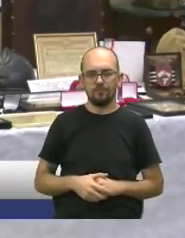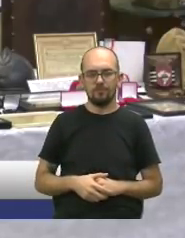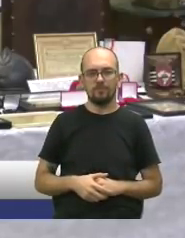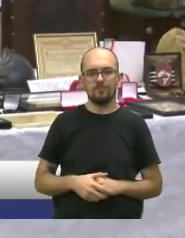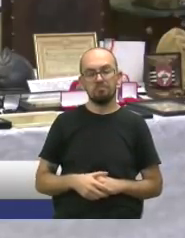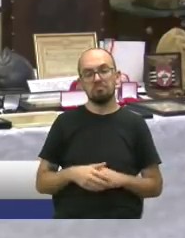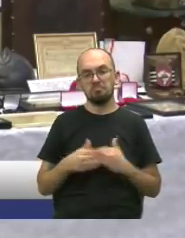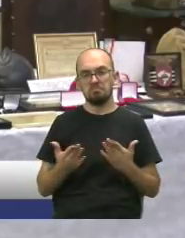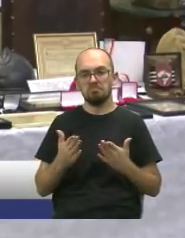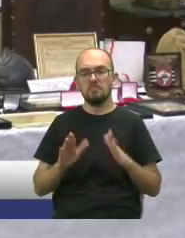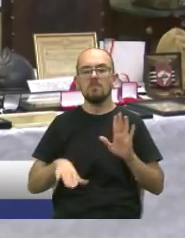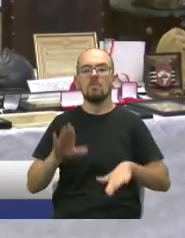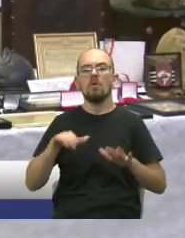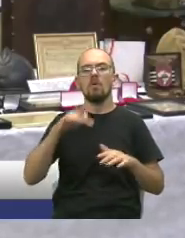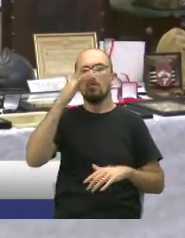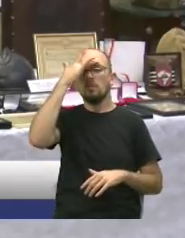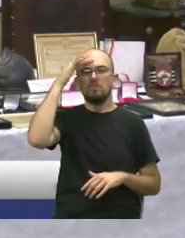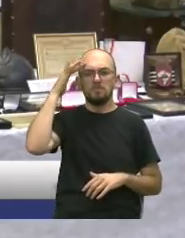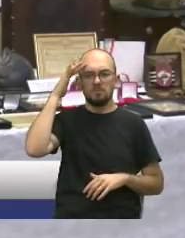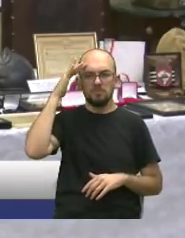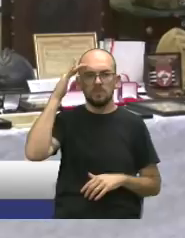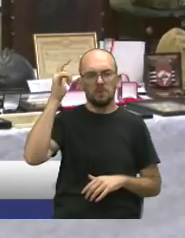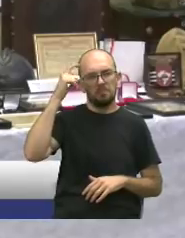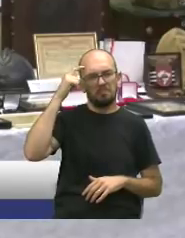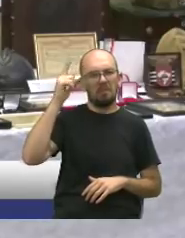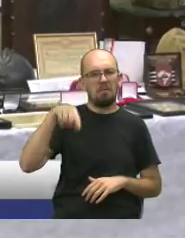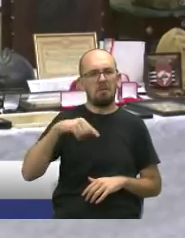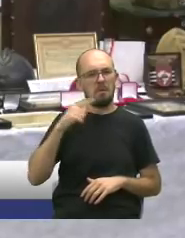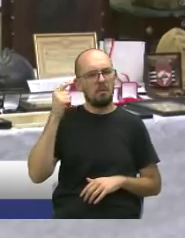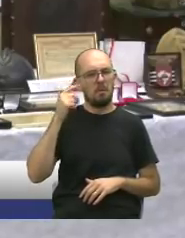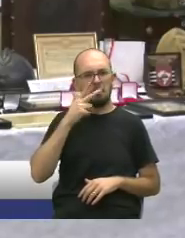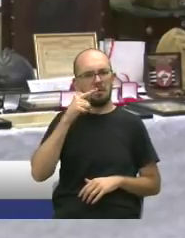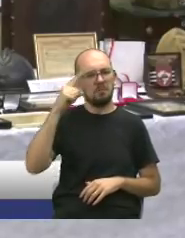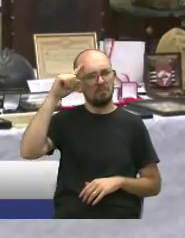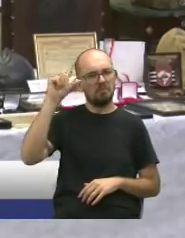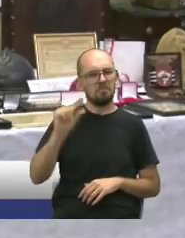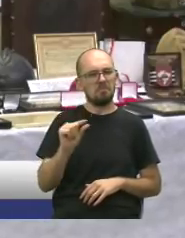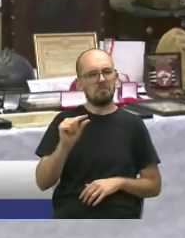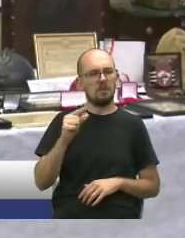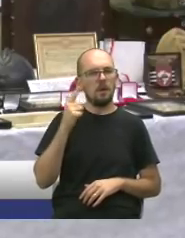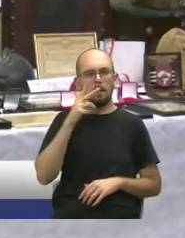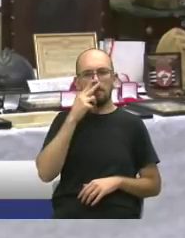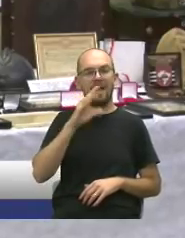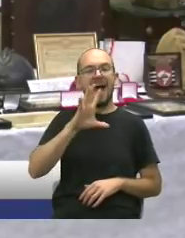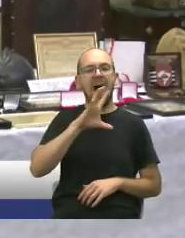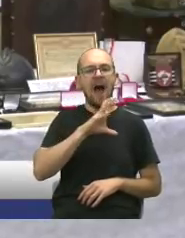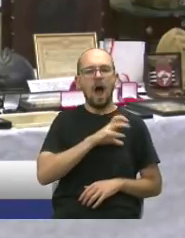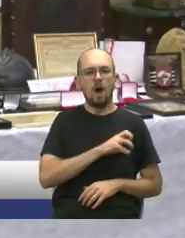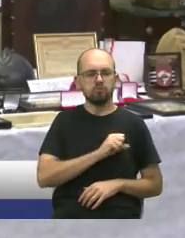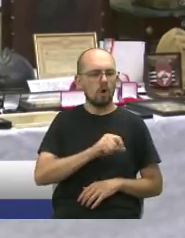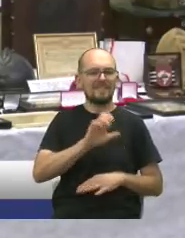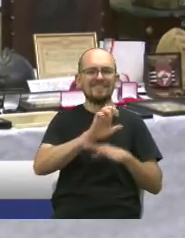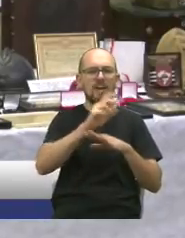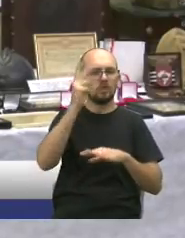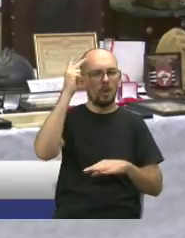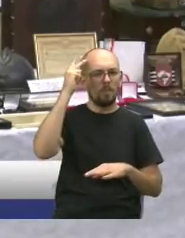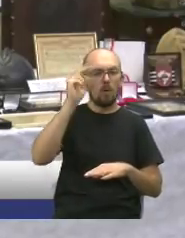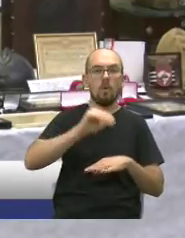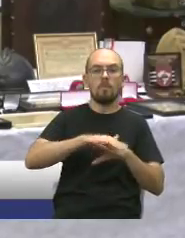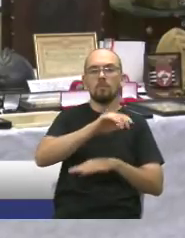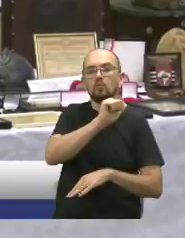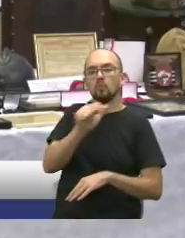Pode até ser pensado como uma postura provinciana de amar mais São Paulo do que o Brasil, mas